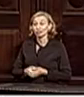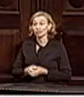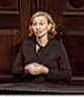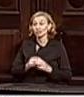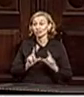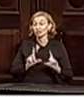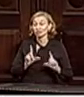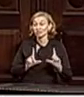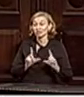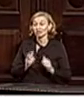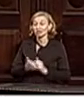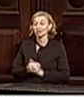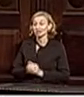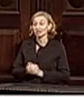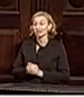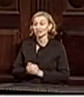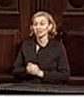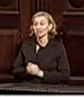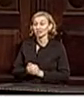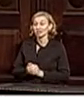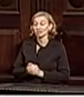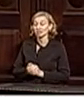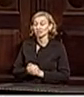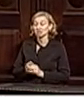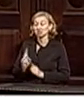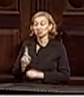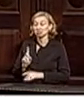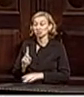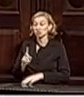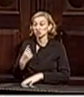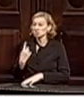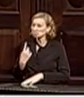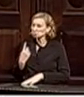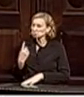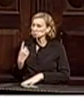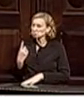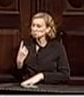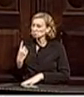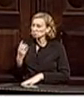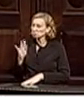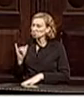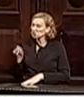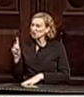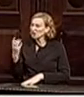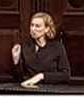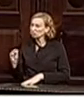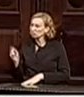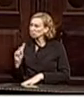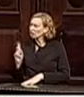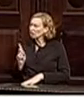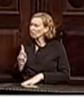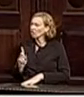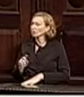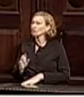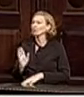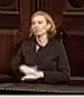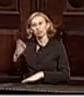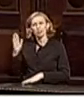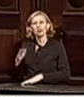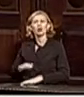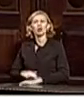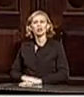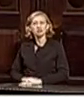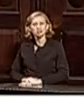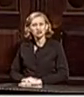de R$1 bilhão, não. Foi de mais do que isso. Salvo erro de